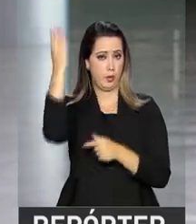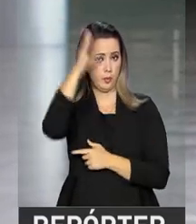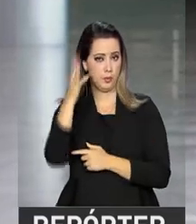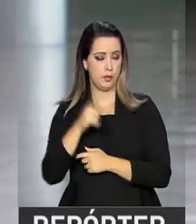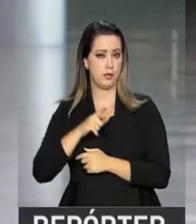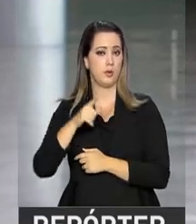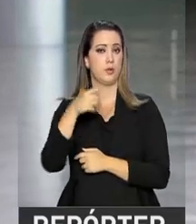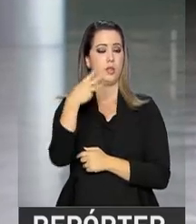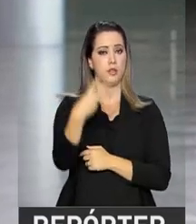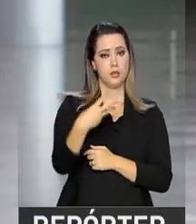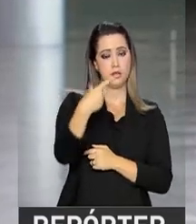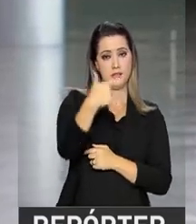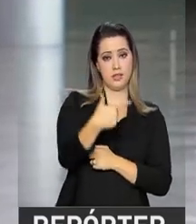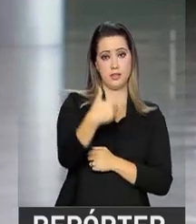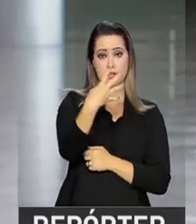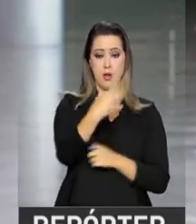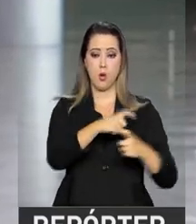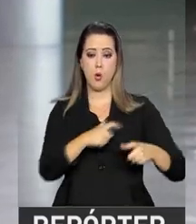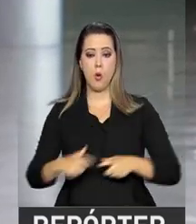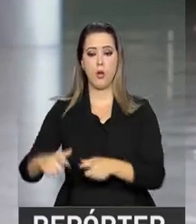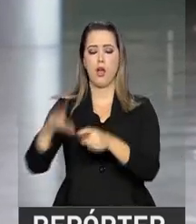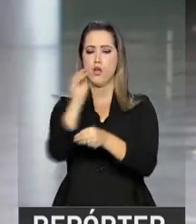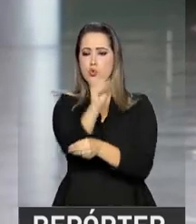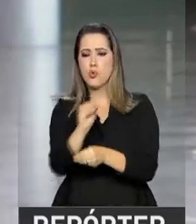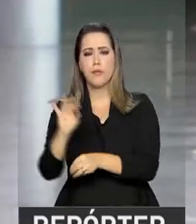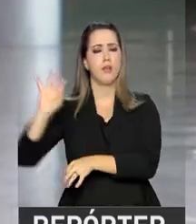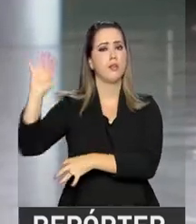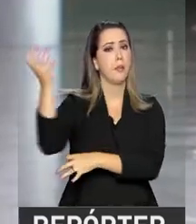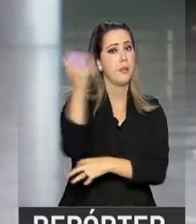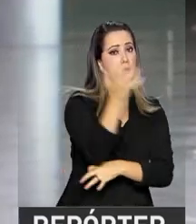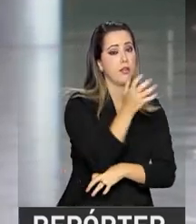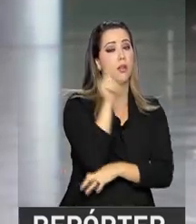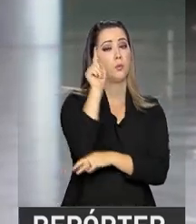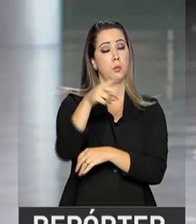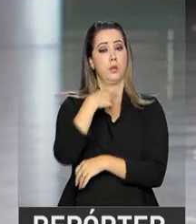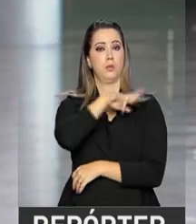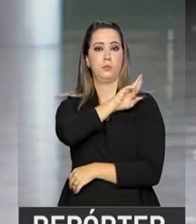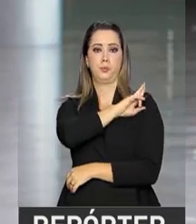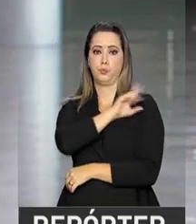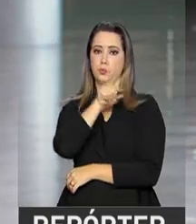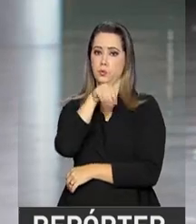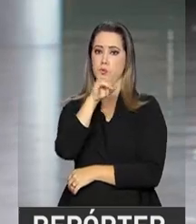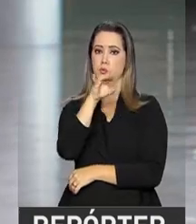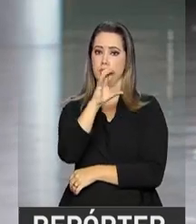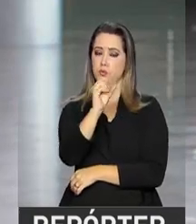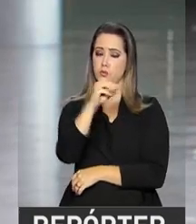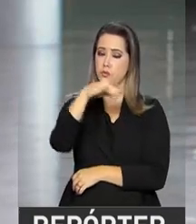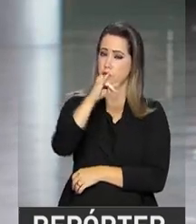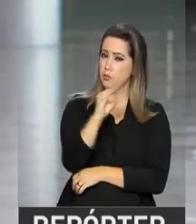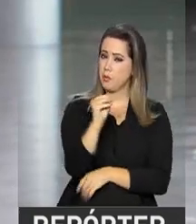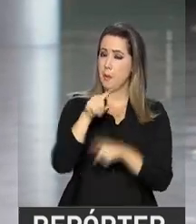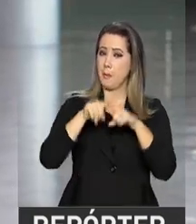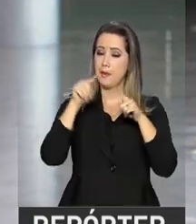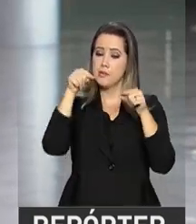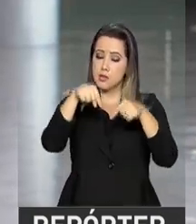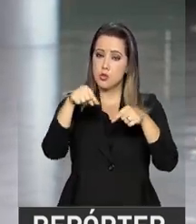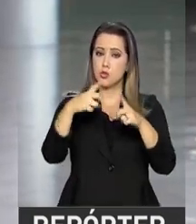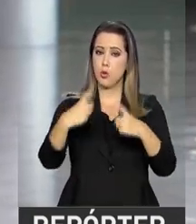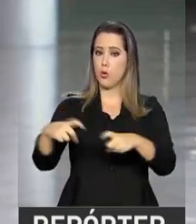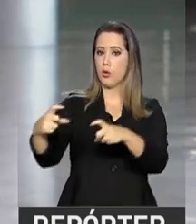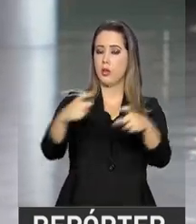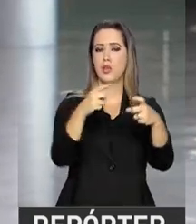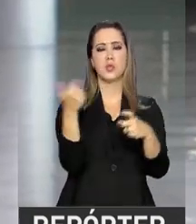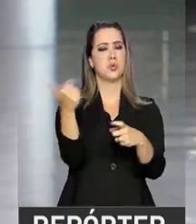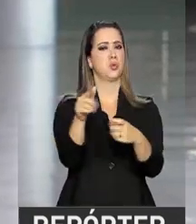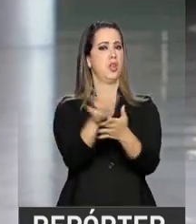324 parques nacionais de conservação que são de responsabilidade do icm-bio mas nestes parques até